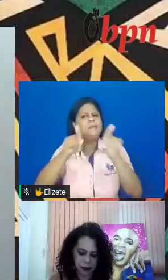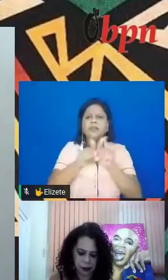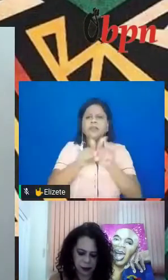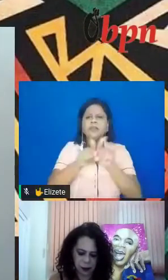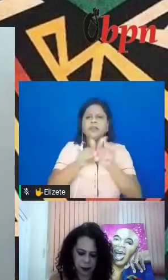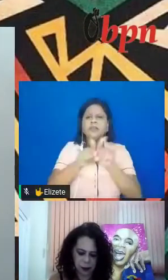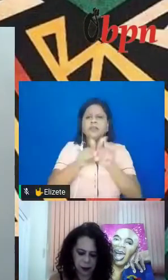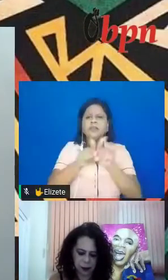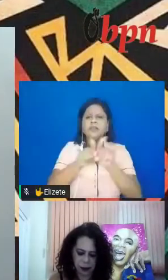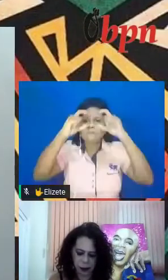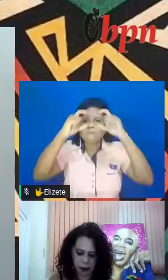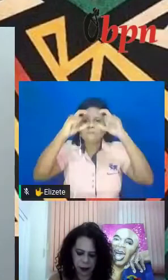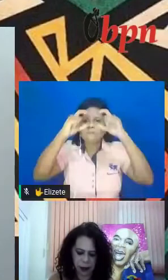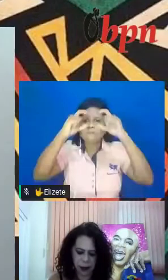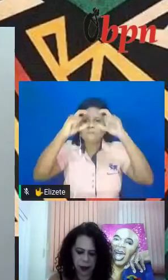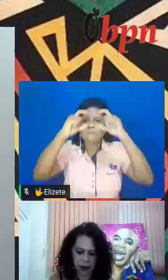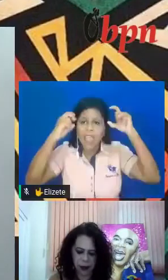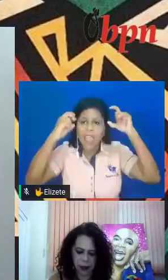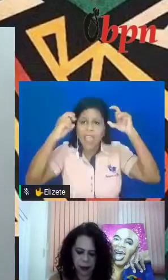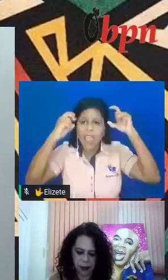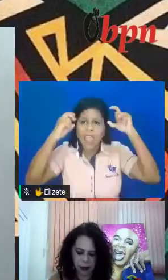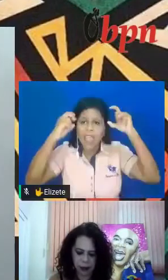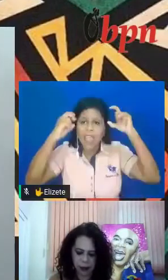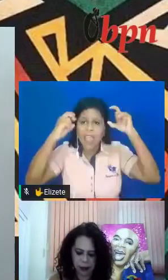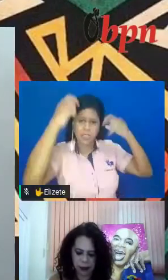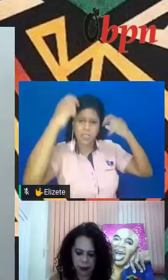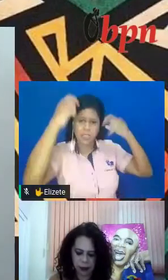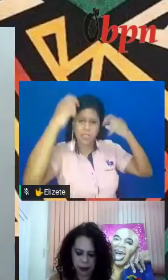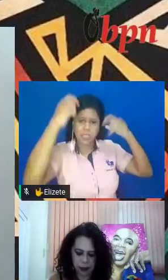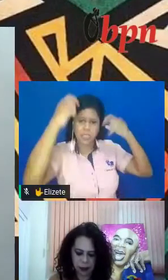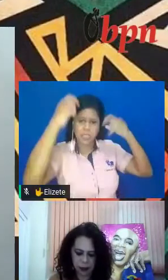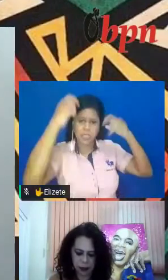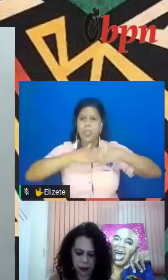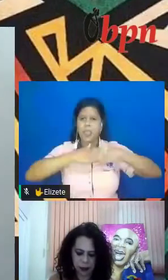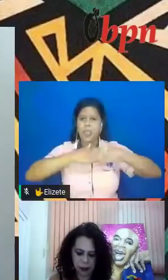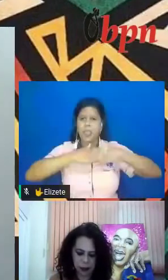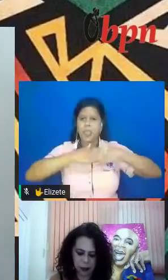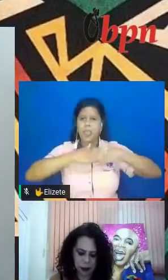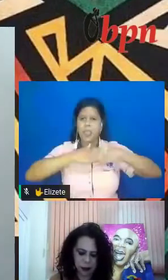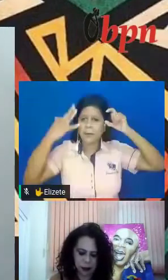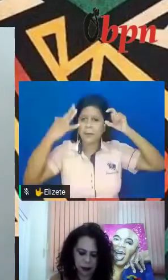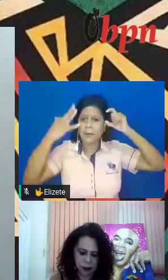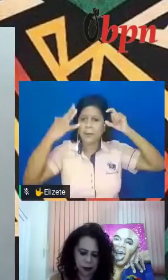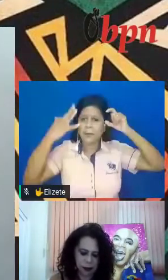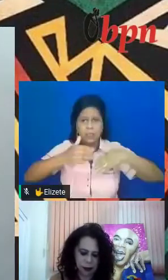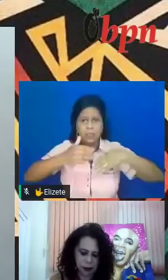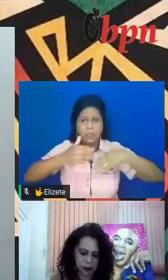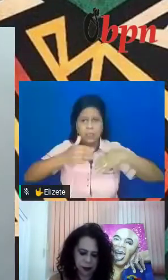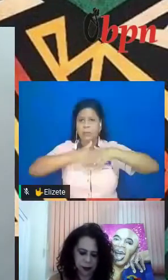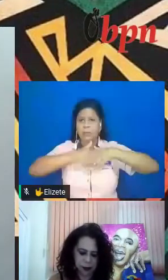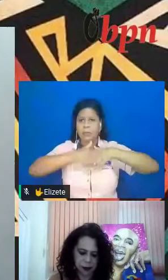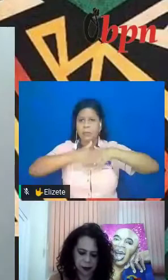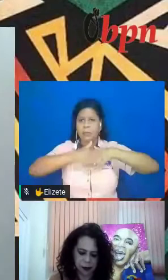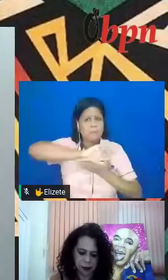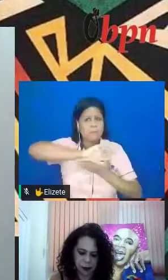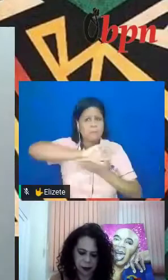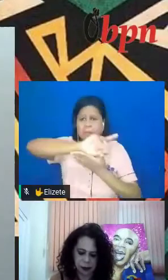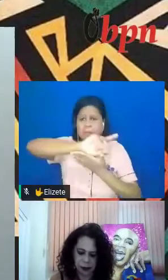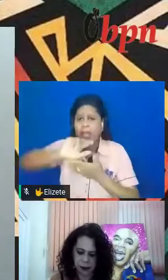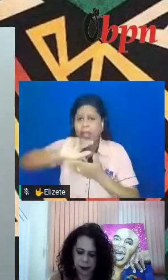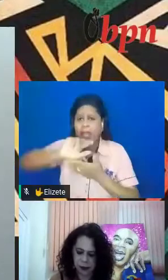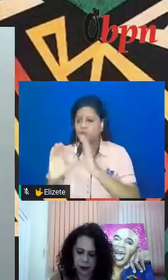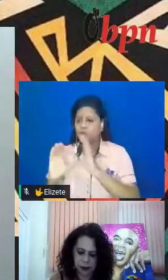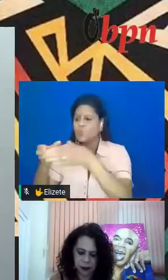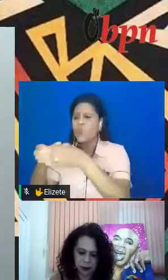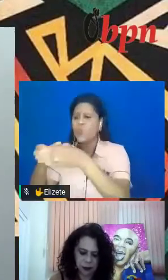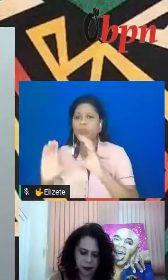herói, entende? Então, e cada vez que esses grupos, ou que esses